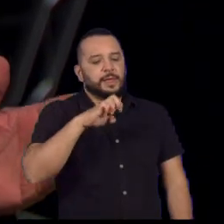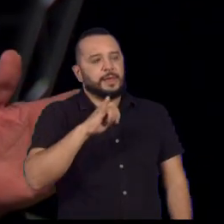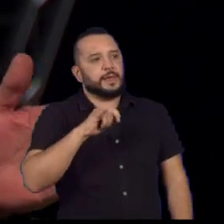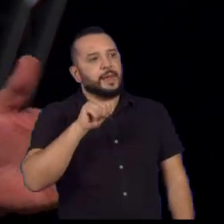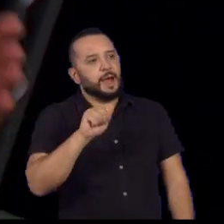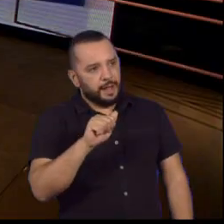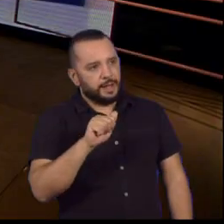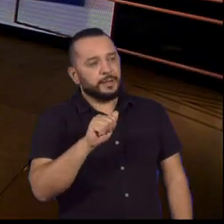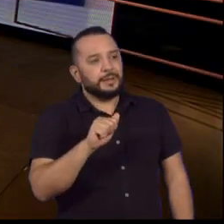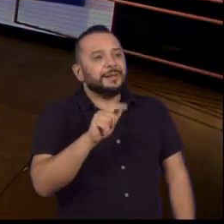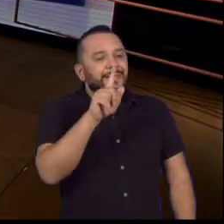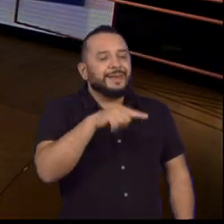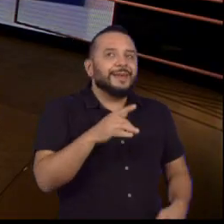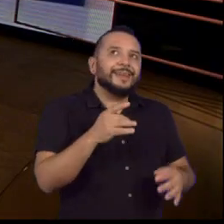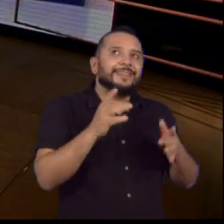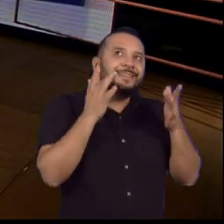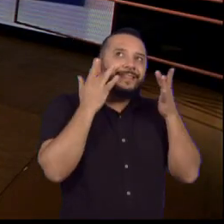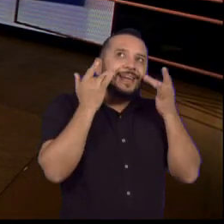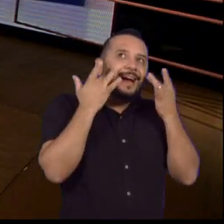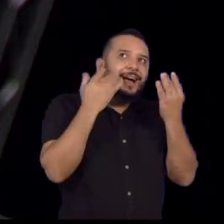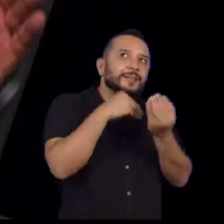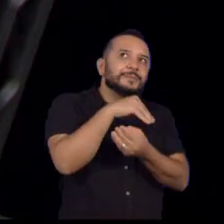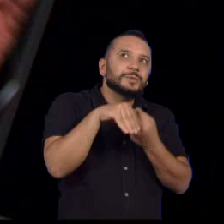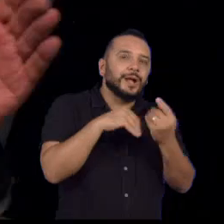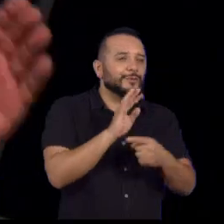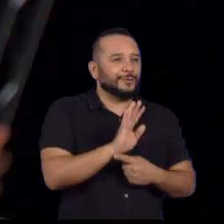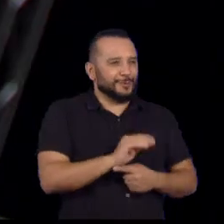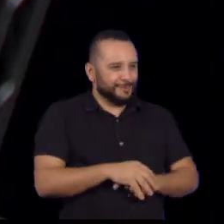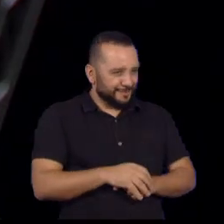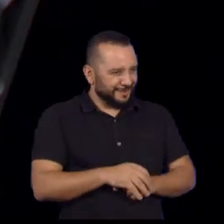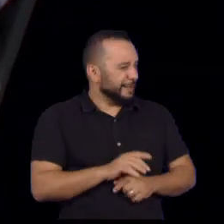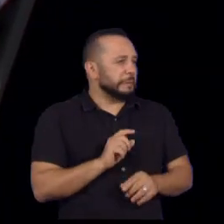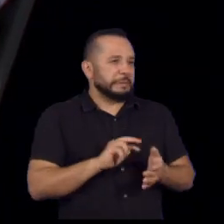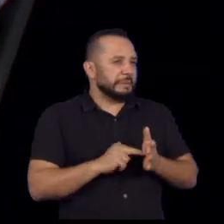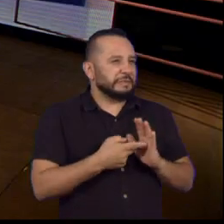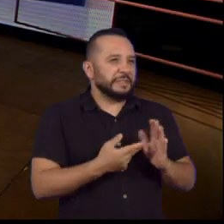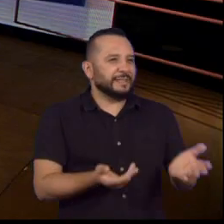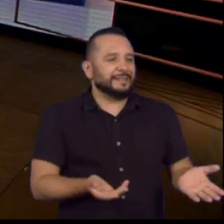você chama de teatro-filme. O que é esse teatro-filme?